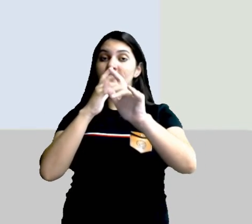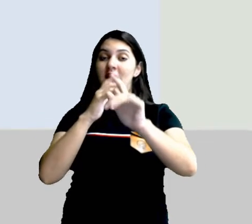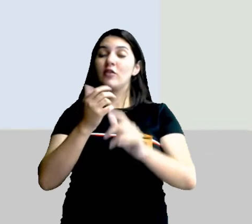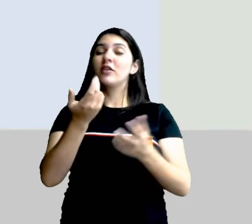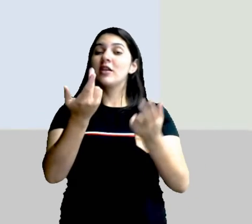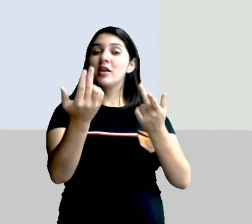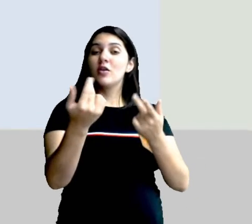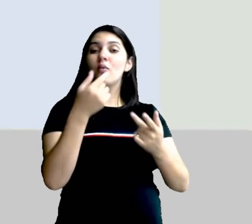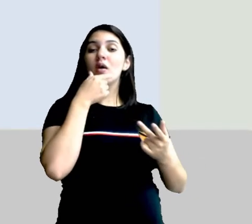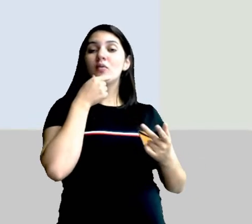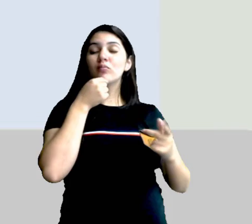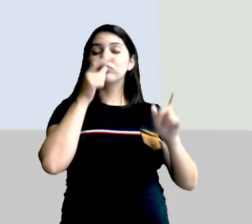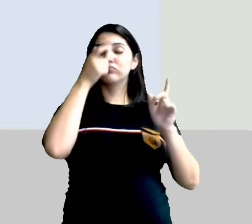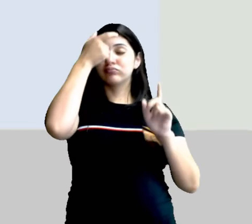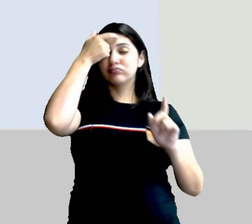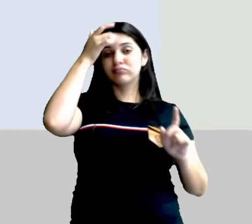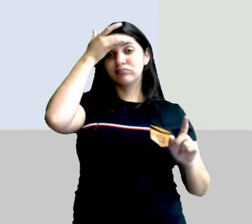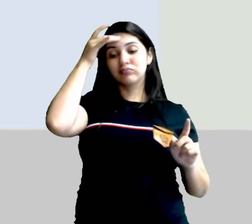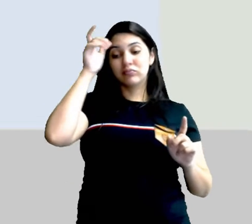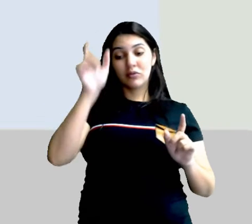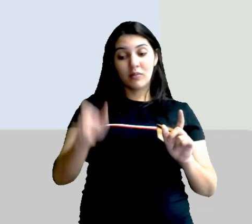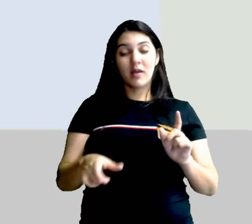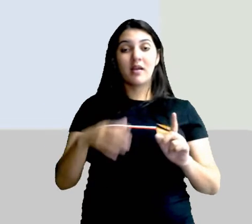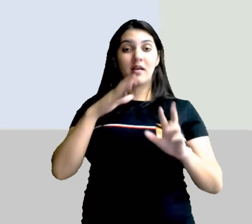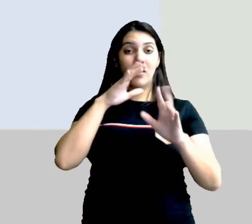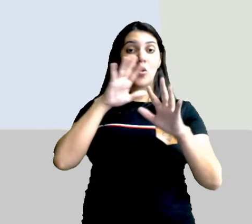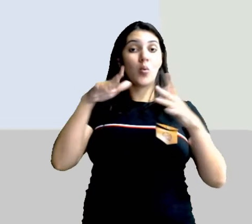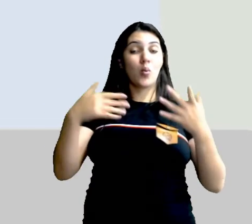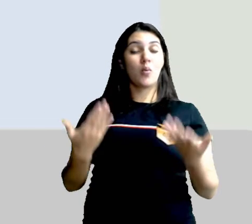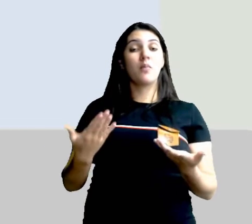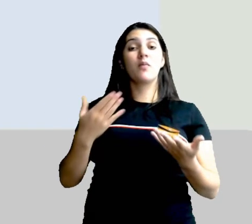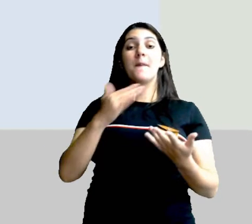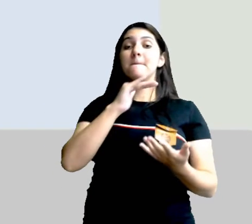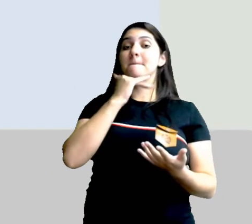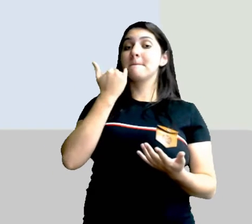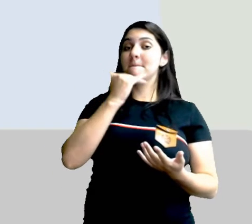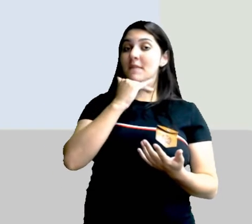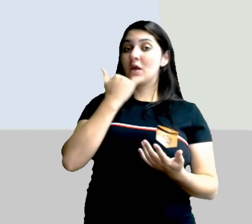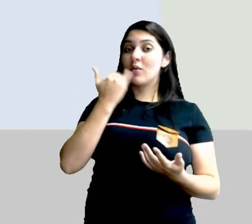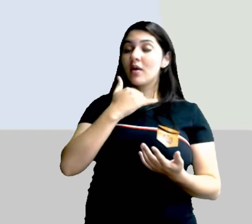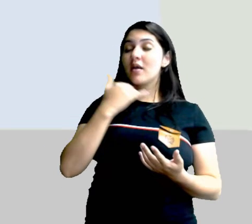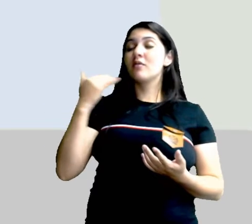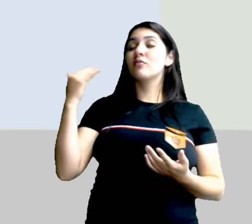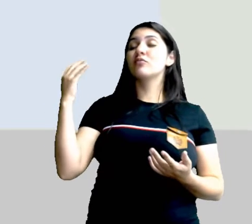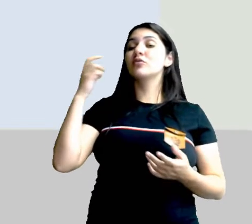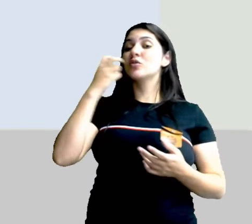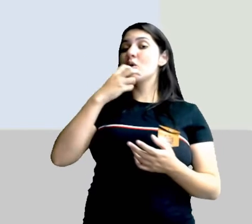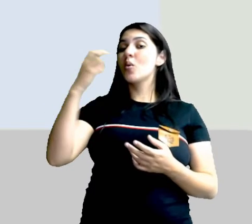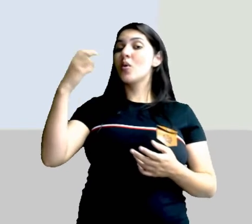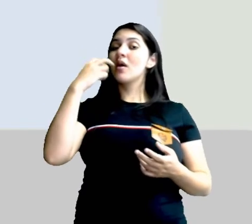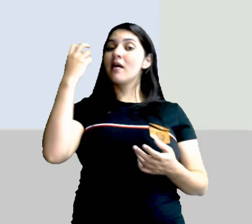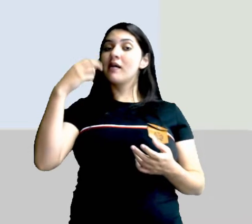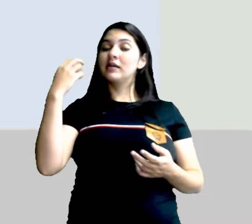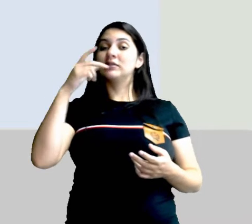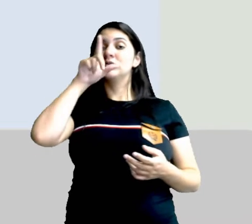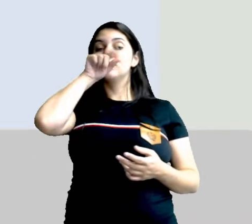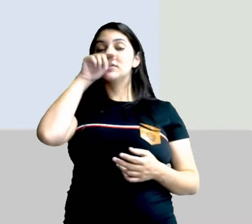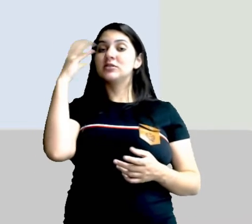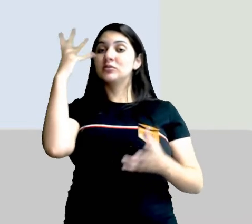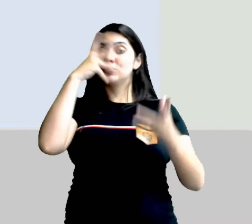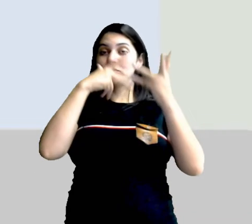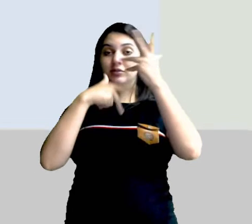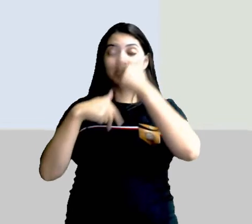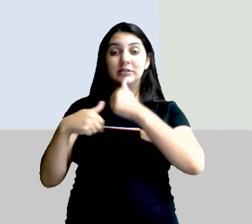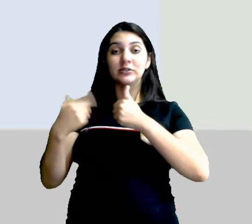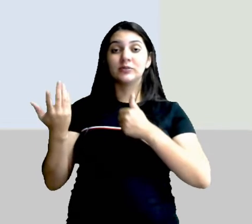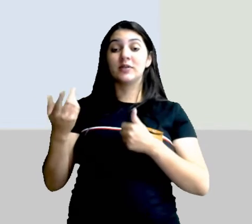tocava. Então, como ele morreu e o canto do Irapuru é muito lindo, então essa história, esse conto